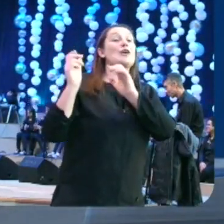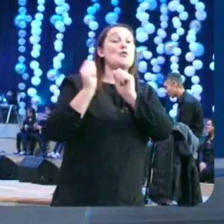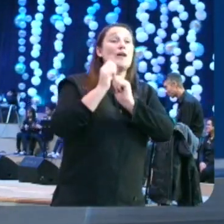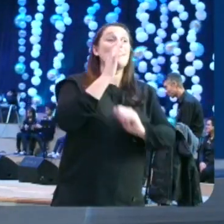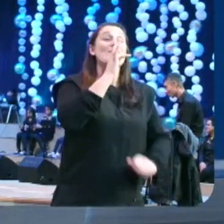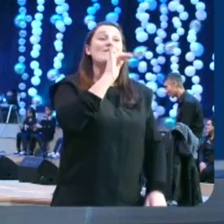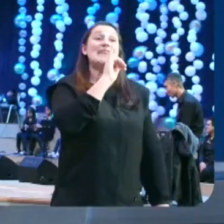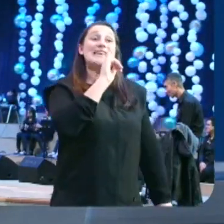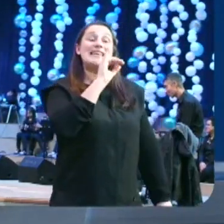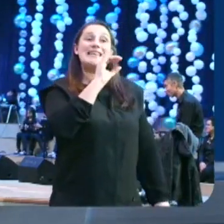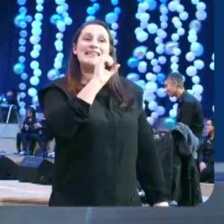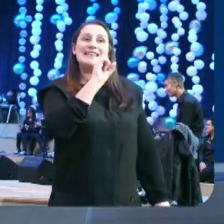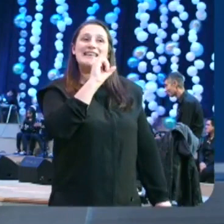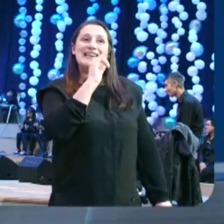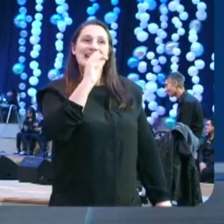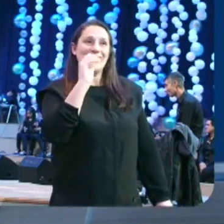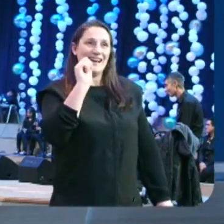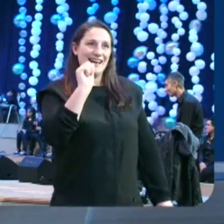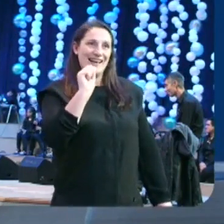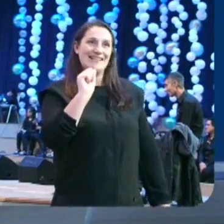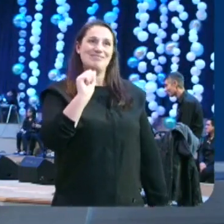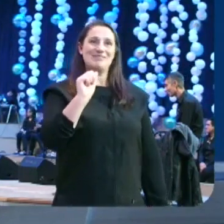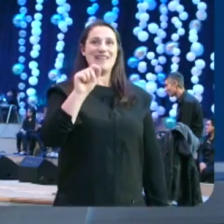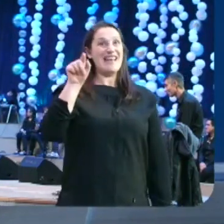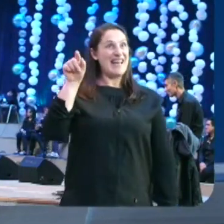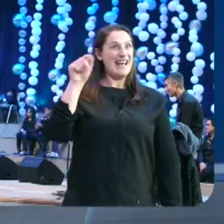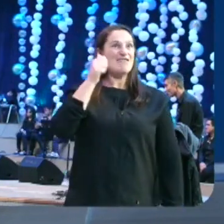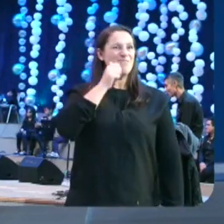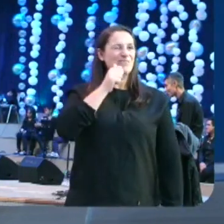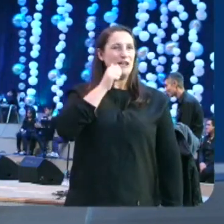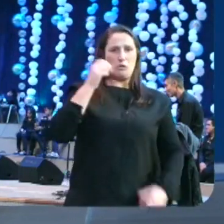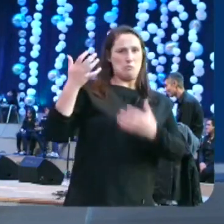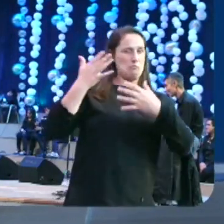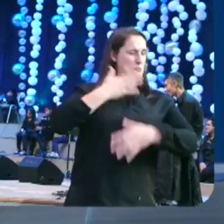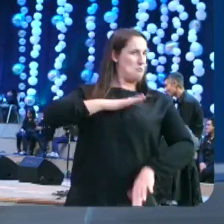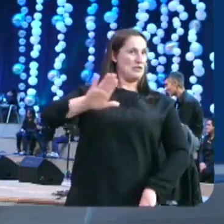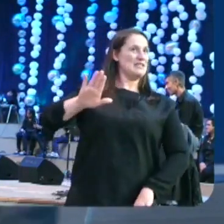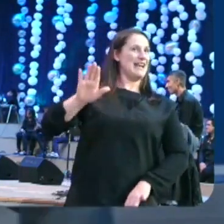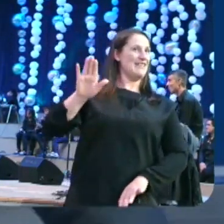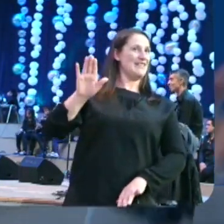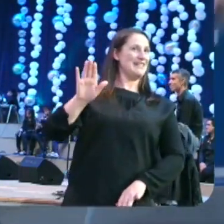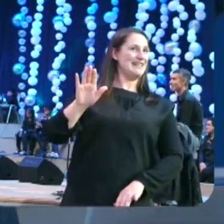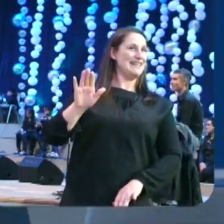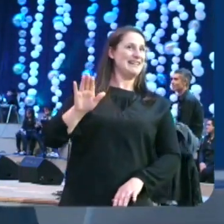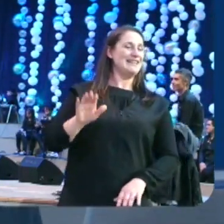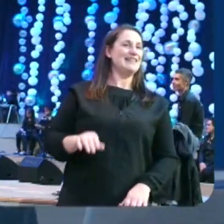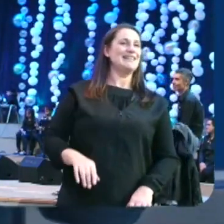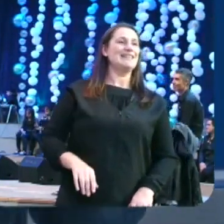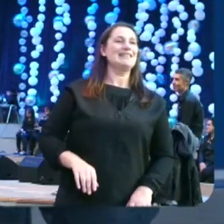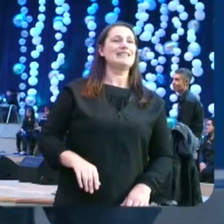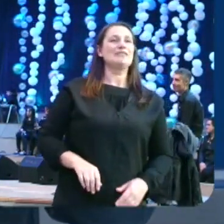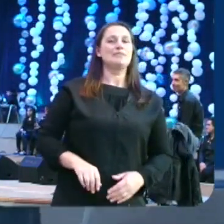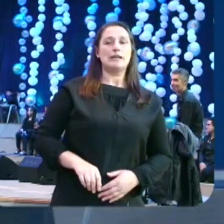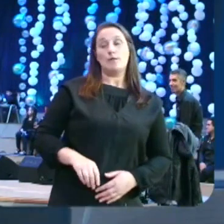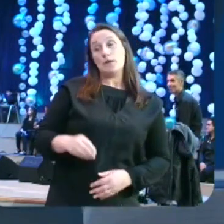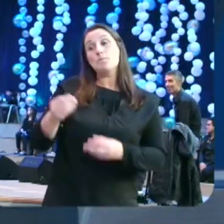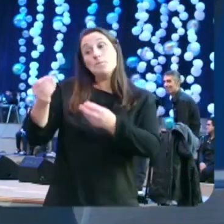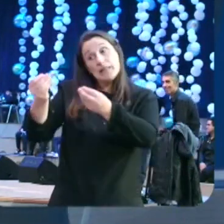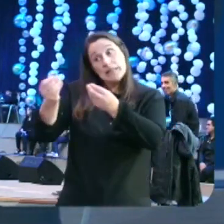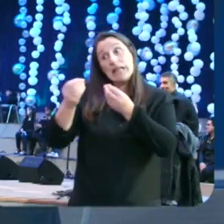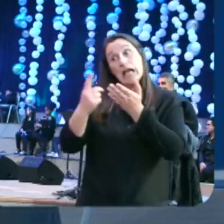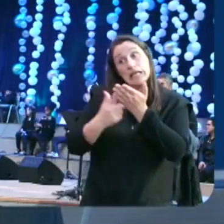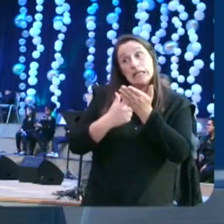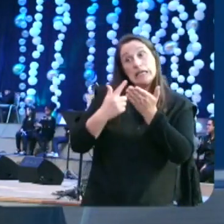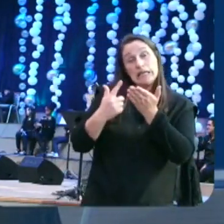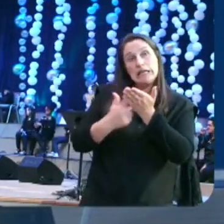Porque ela estava há um ano na minha frente e ela também não gostava de física. E eu disse para ela assim: me dê os seus livros. Eu nem sabia